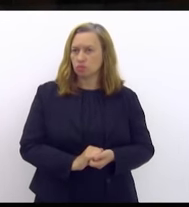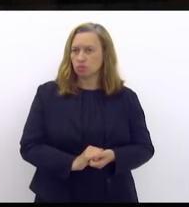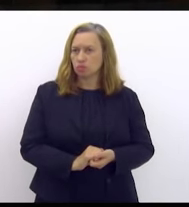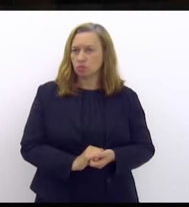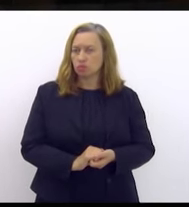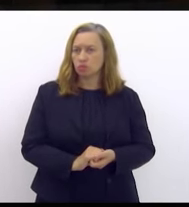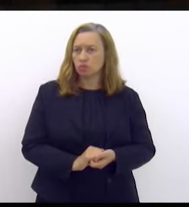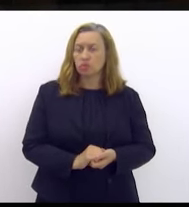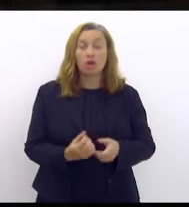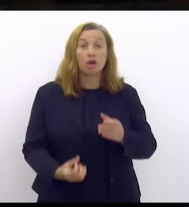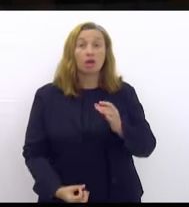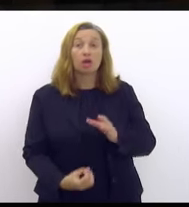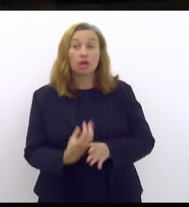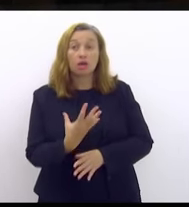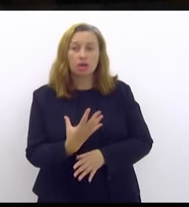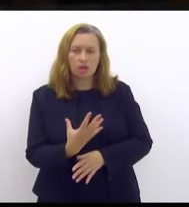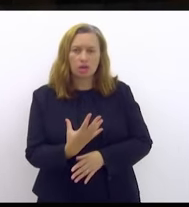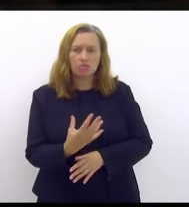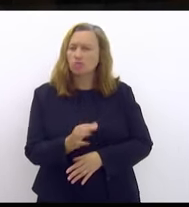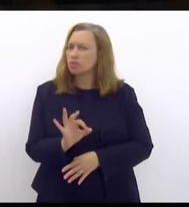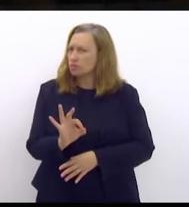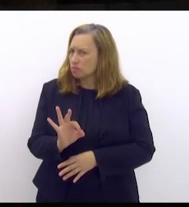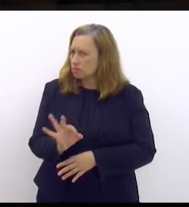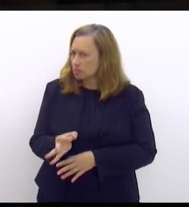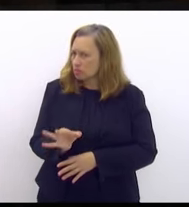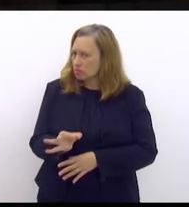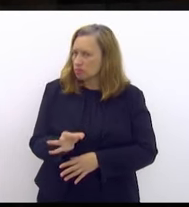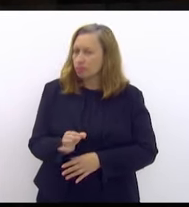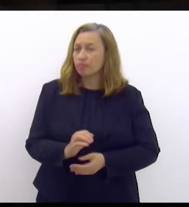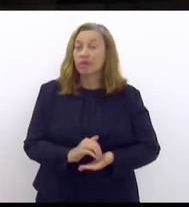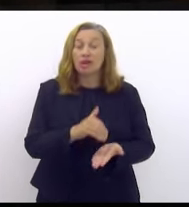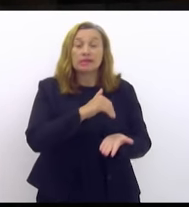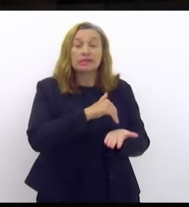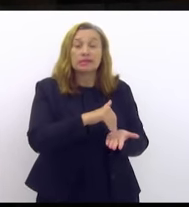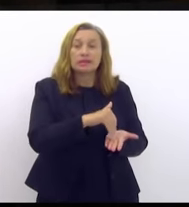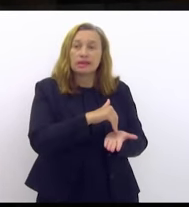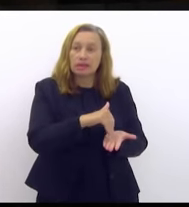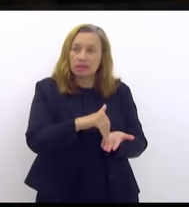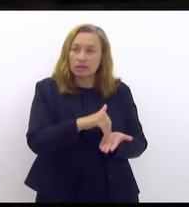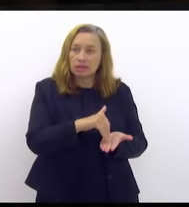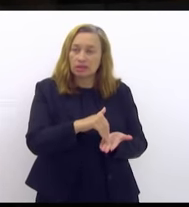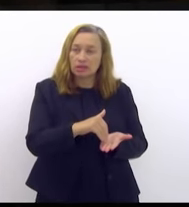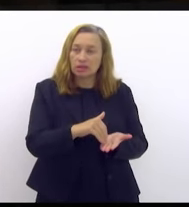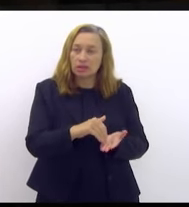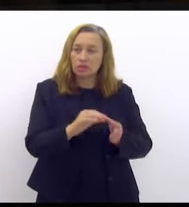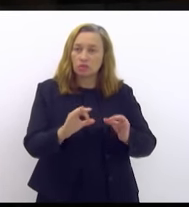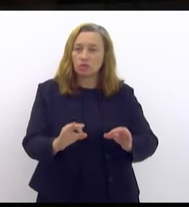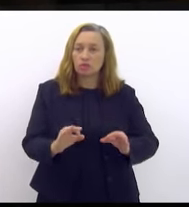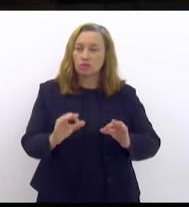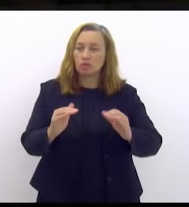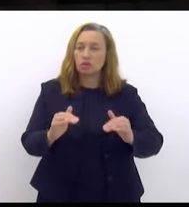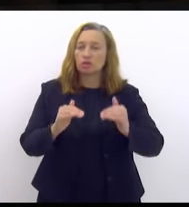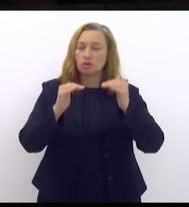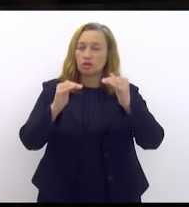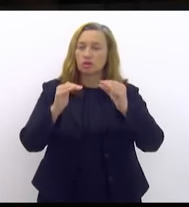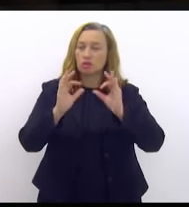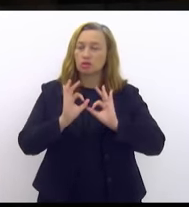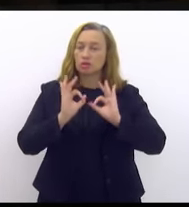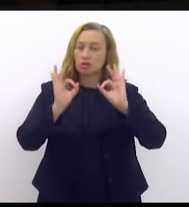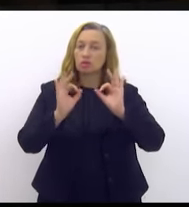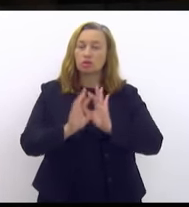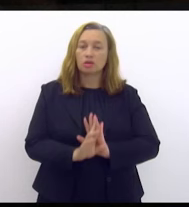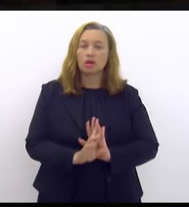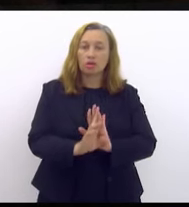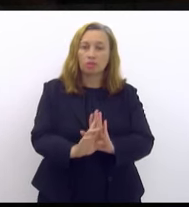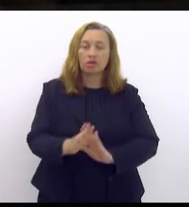Está se criando definitivamente a Secretaria Extraordinária de Representação